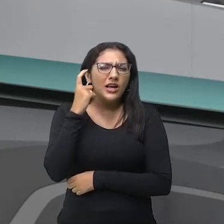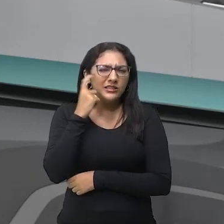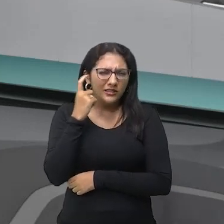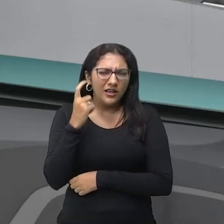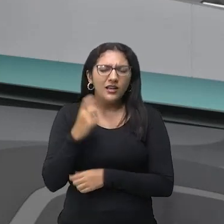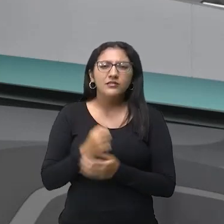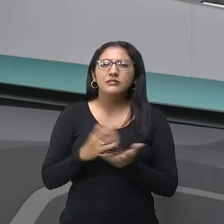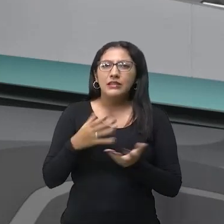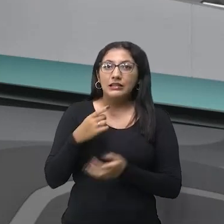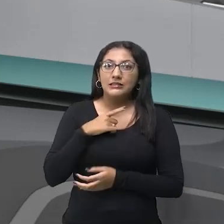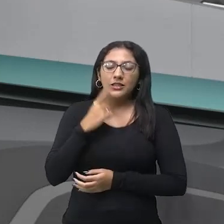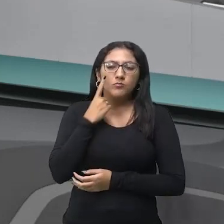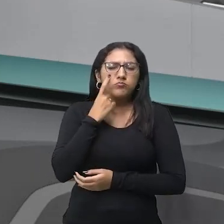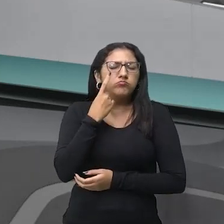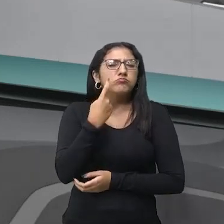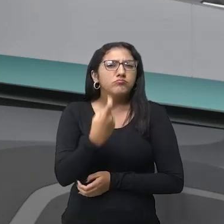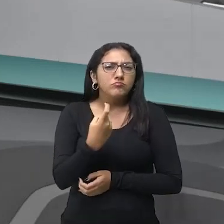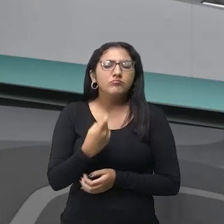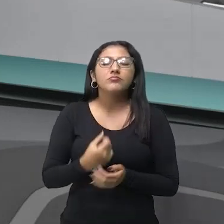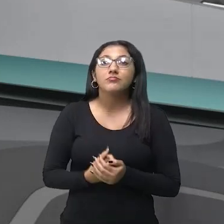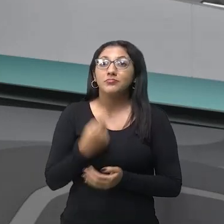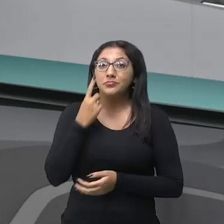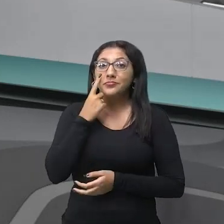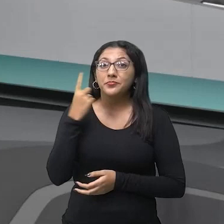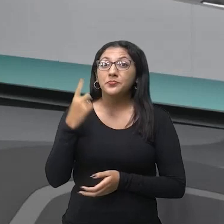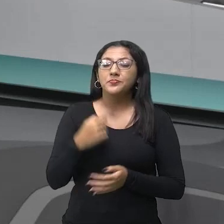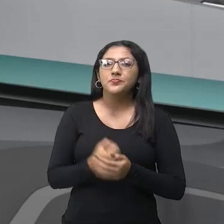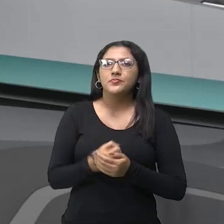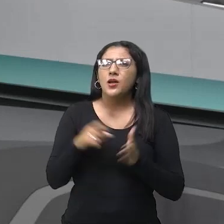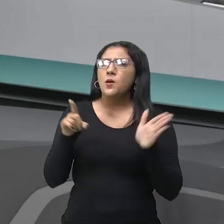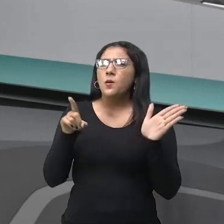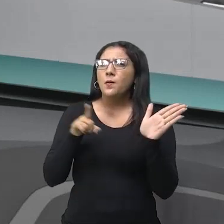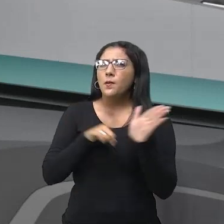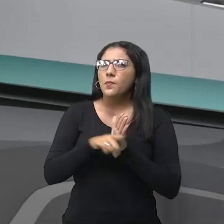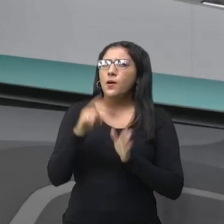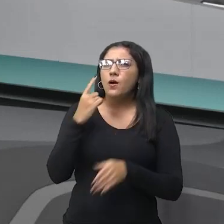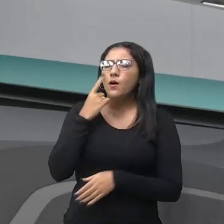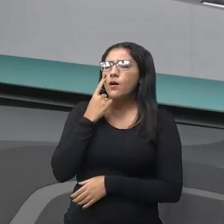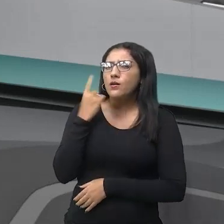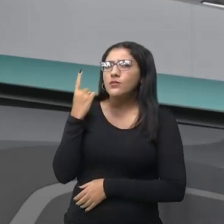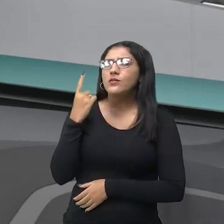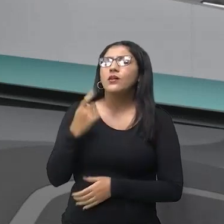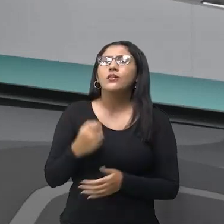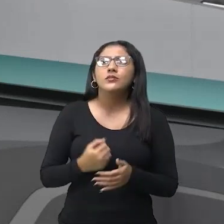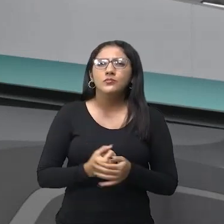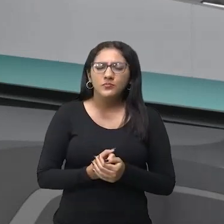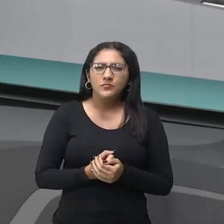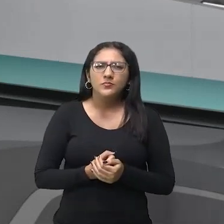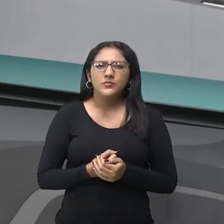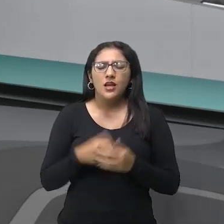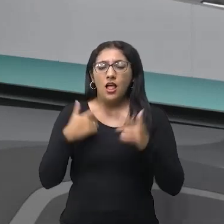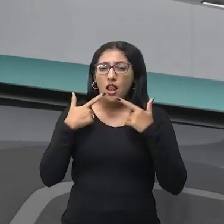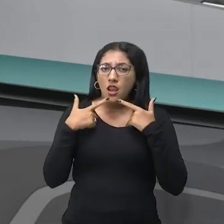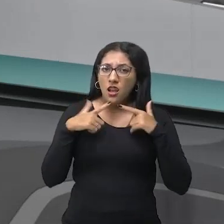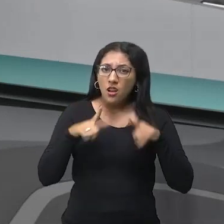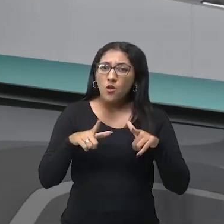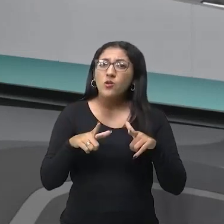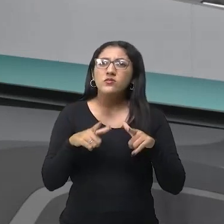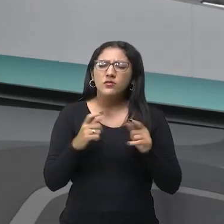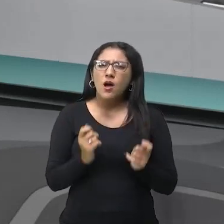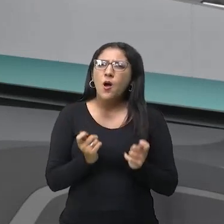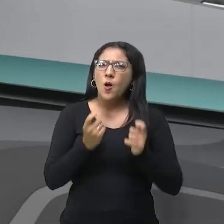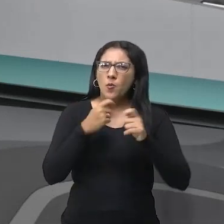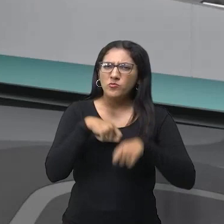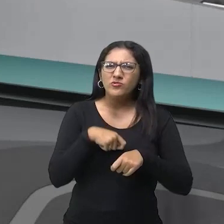aí com uma curiosidade no ar. Olhem só, pergunto a vocês, através da linguagem, podemos